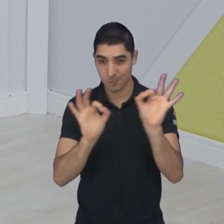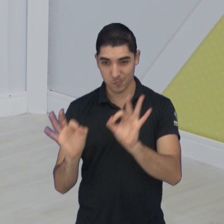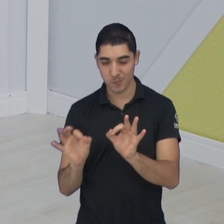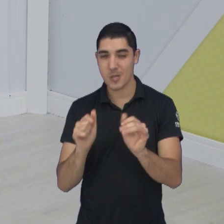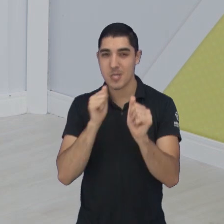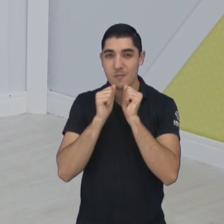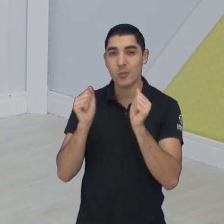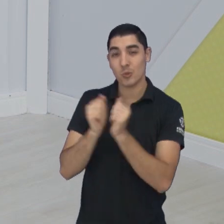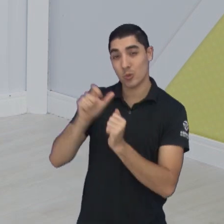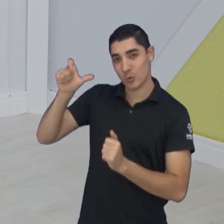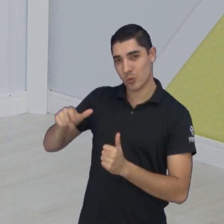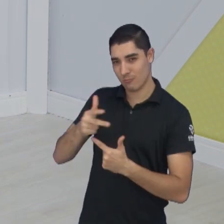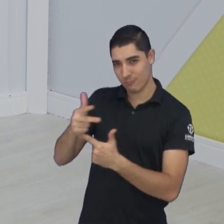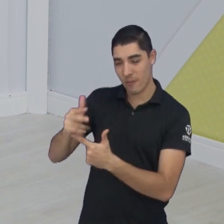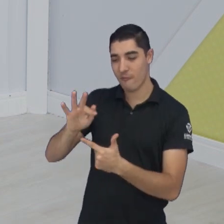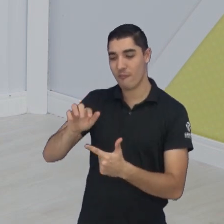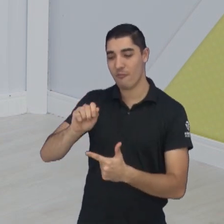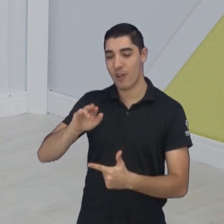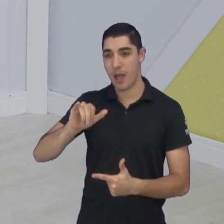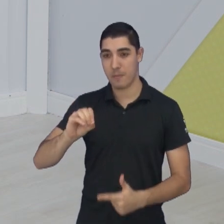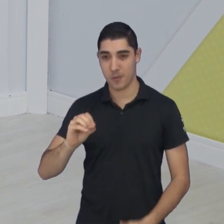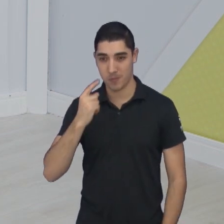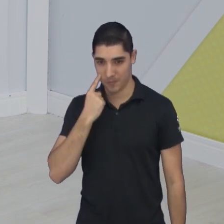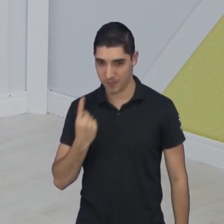imagens do Fábio Negrão. Solta, Piteco!